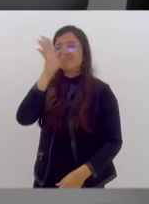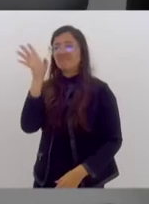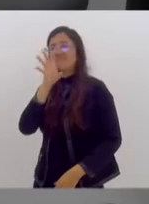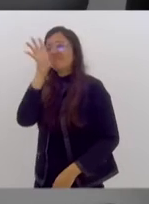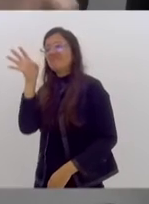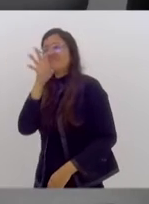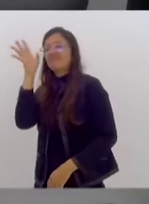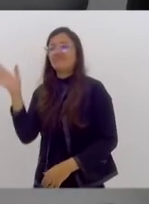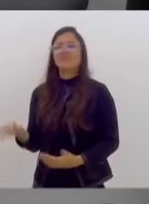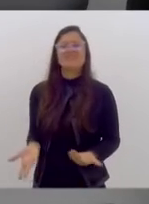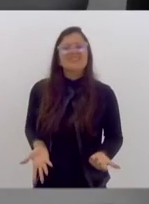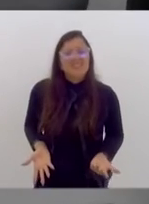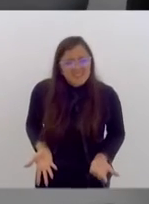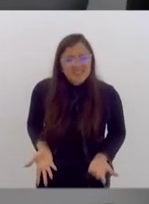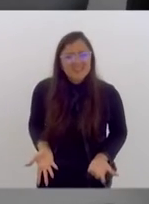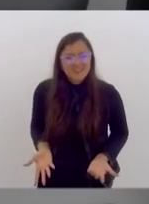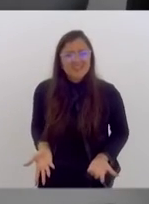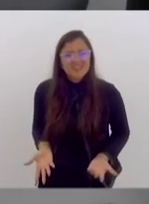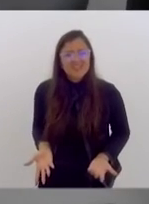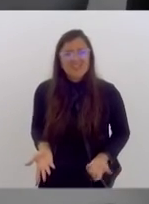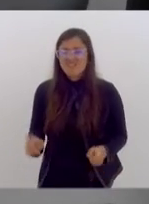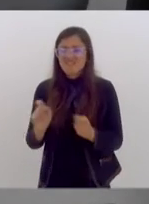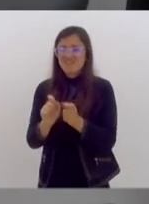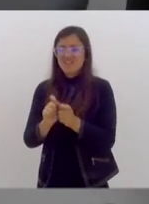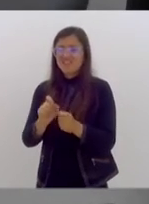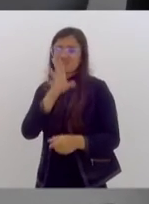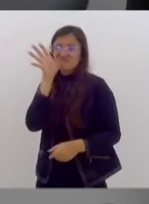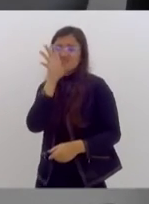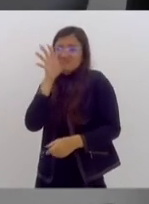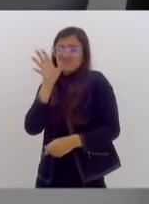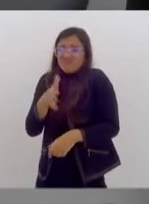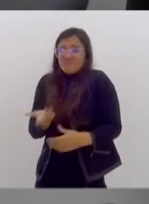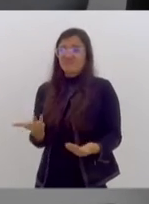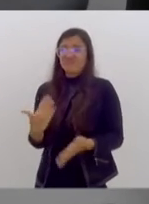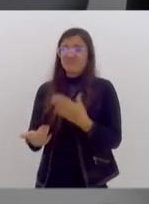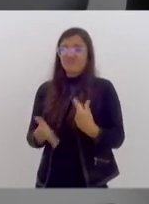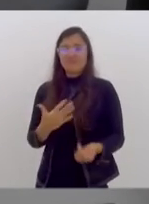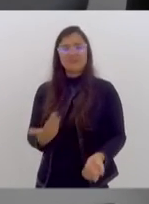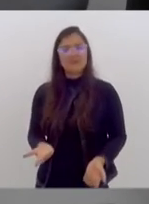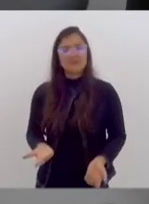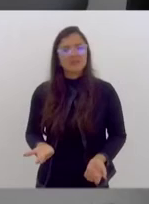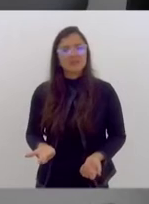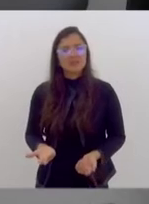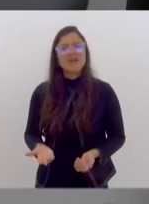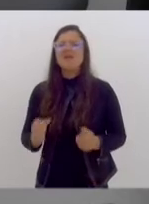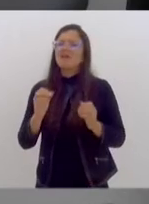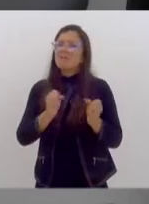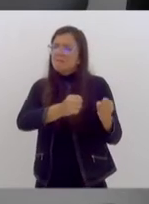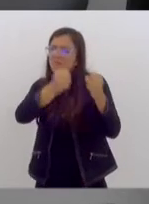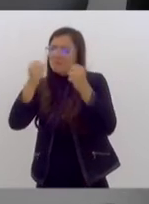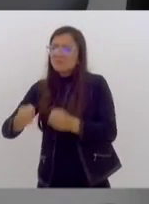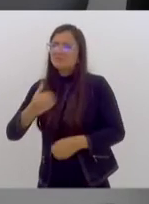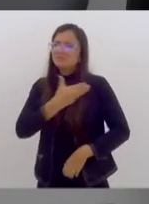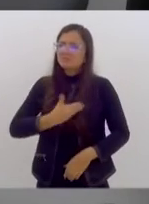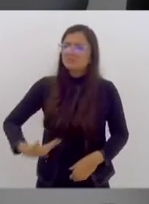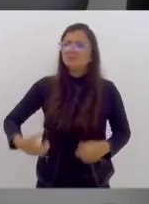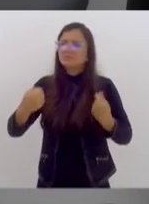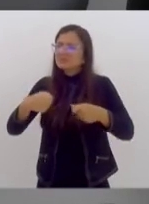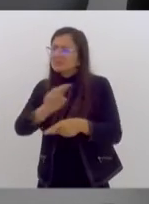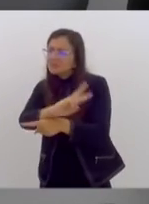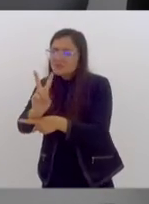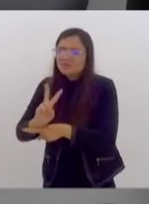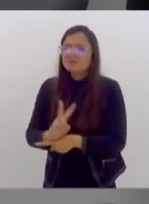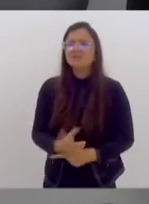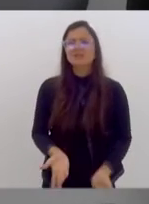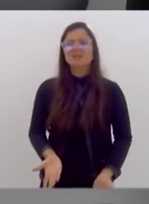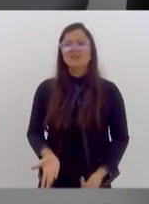partes de diversas cidades não tem fiscalização do poder público é muito triste ver isso acontecendo muros